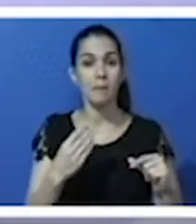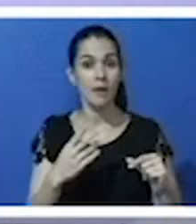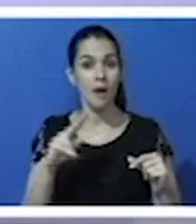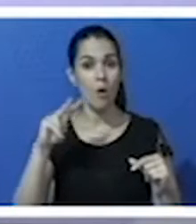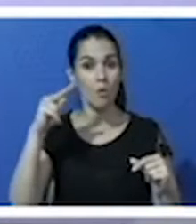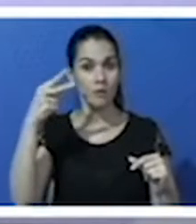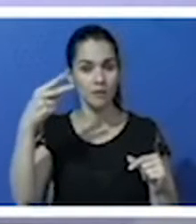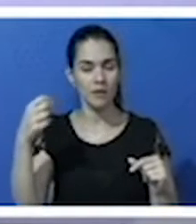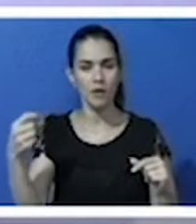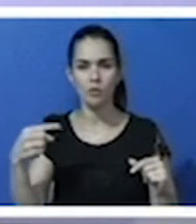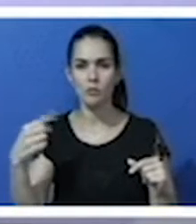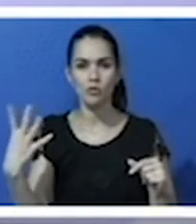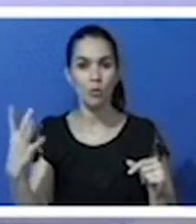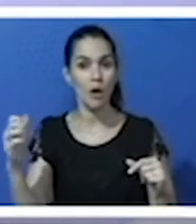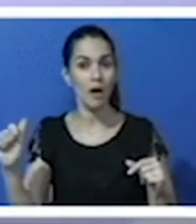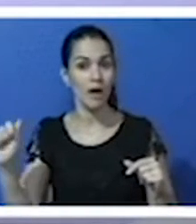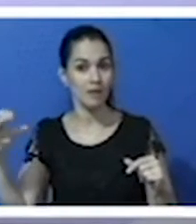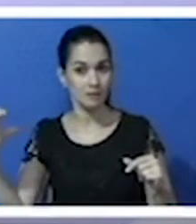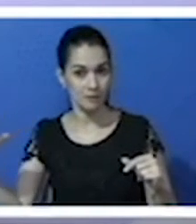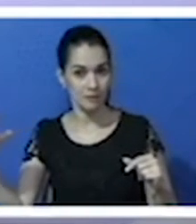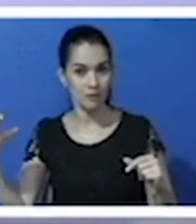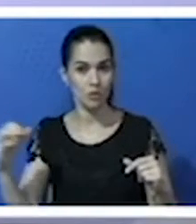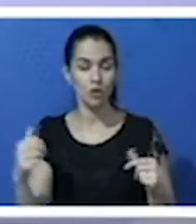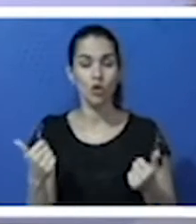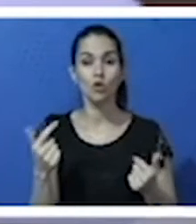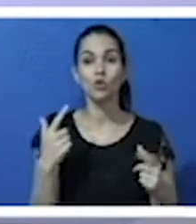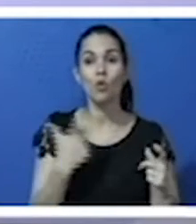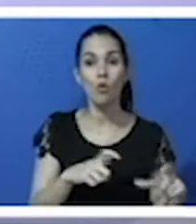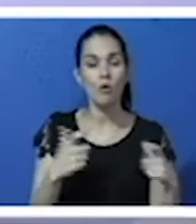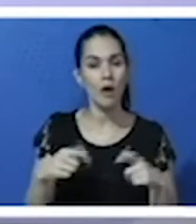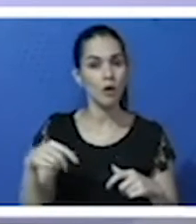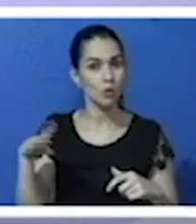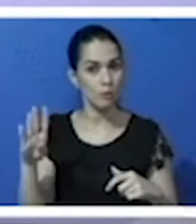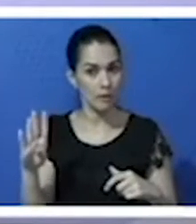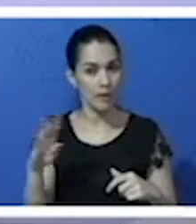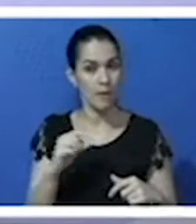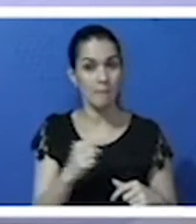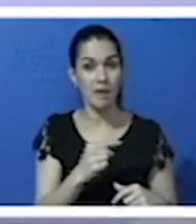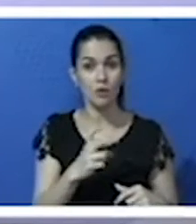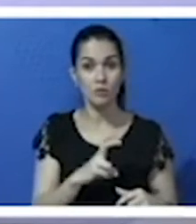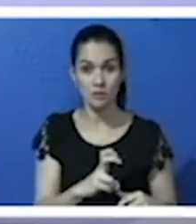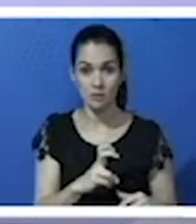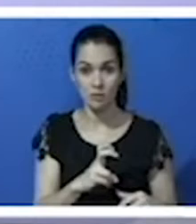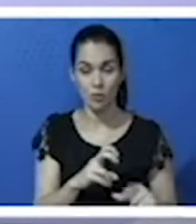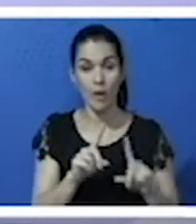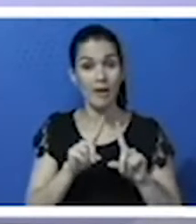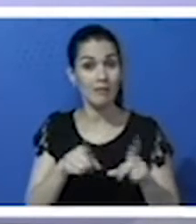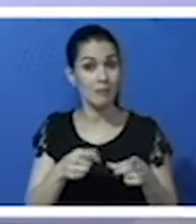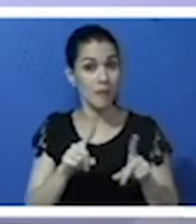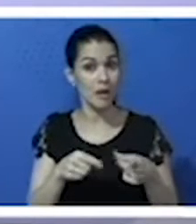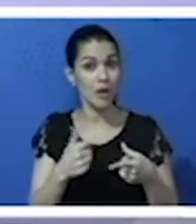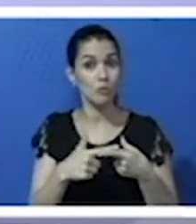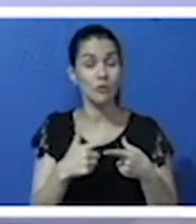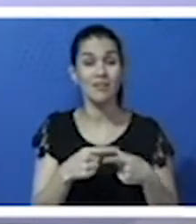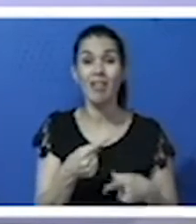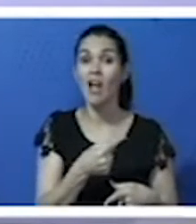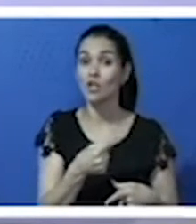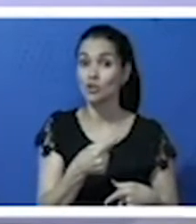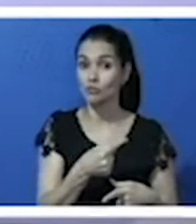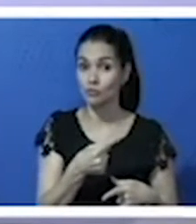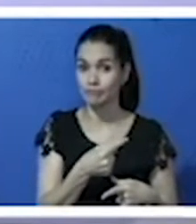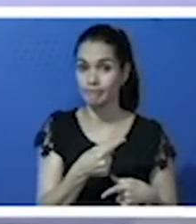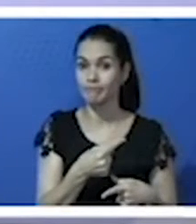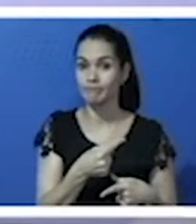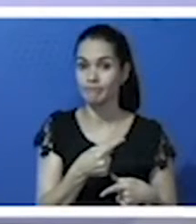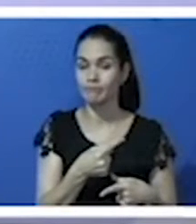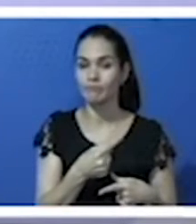C. No lugar do B, eu coloco menos 5. Coloco entre parênteses, porque o 5 é negativo.